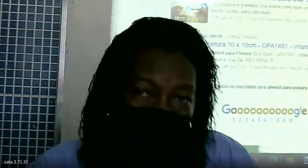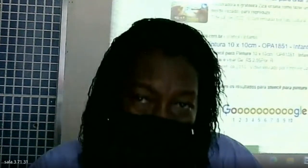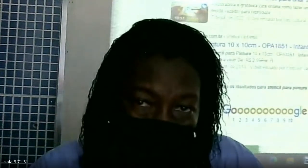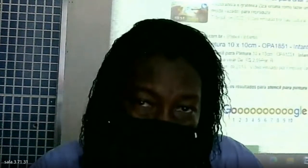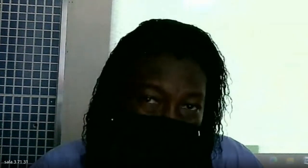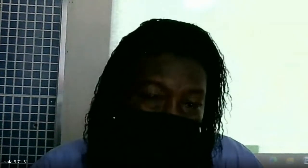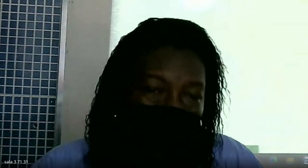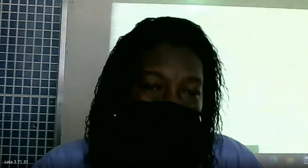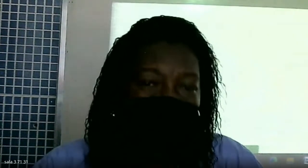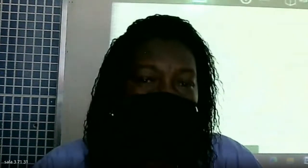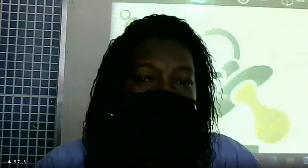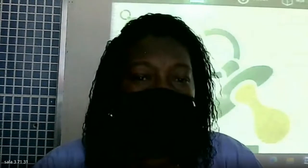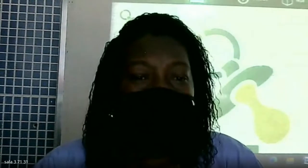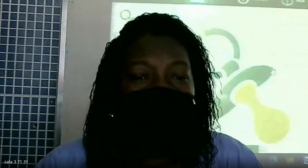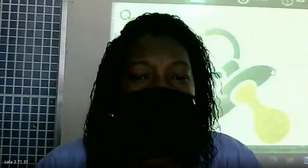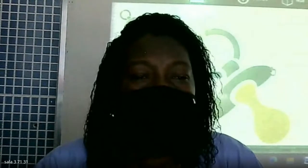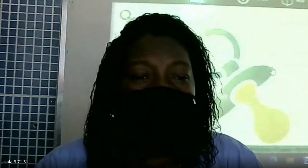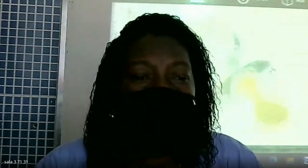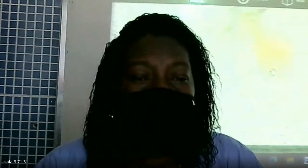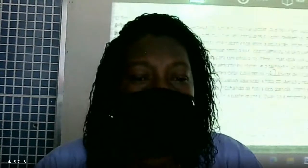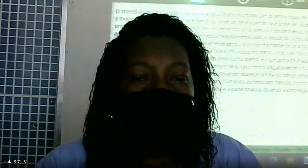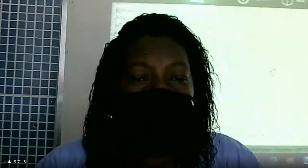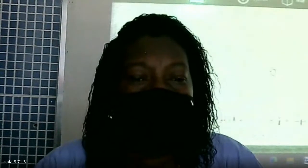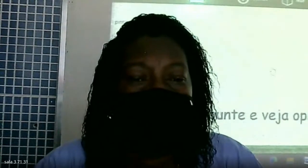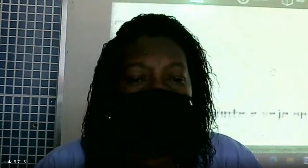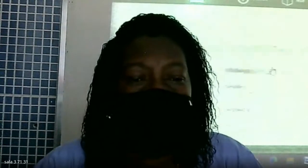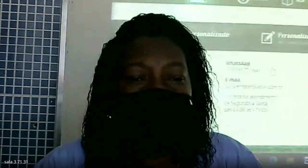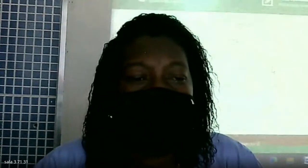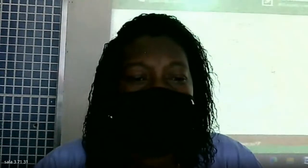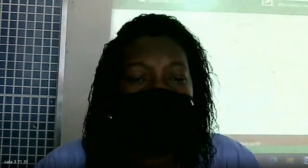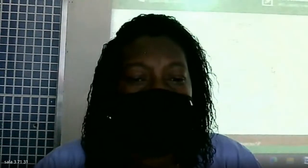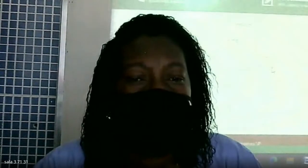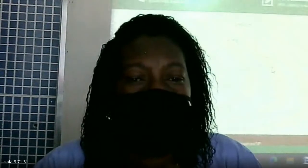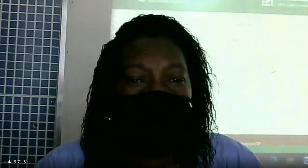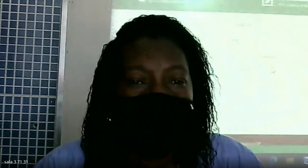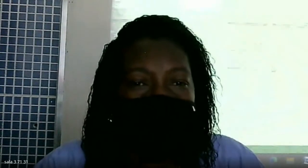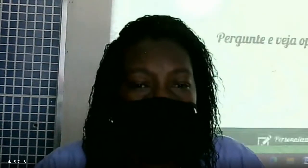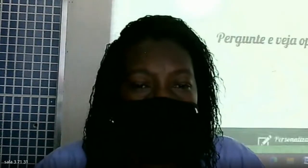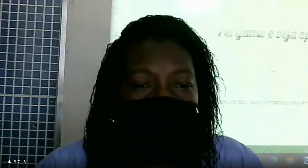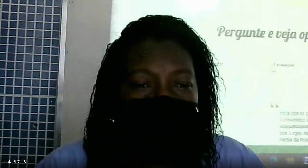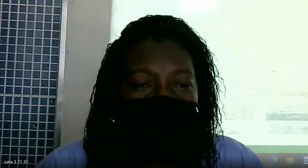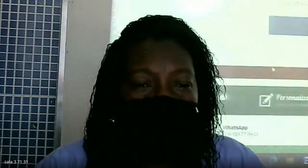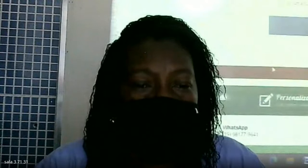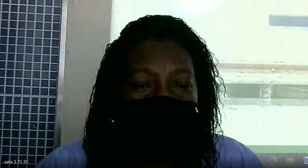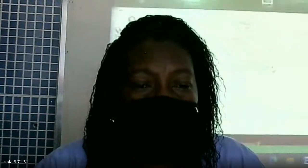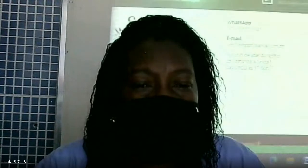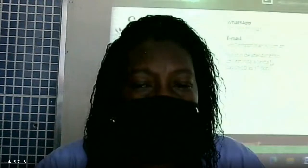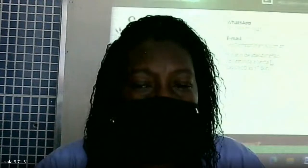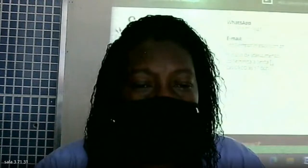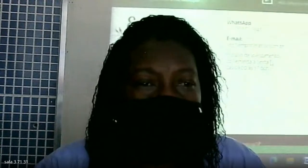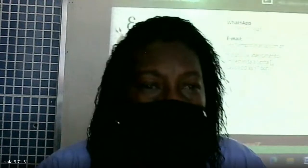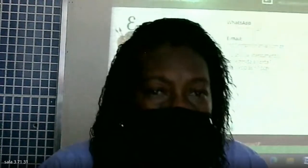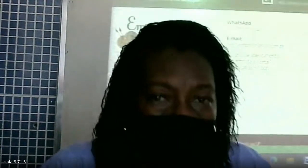Deixa eu ver esse vídeo aqui. Não é bem o que eu queria, né? Mas de repente a